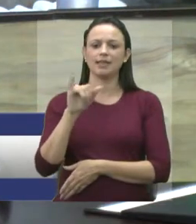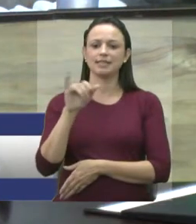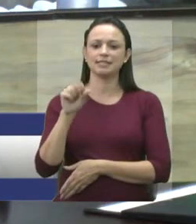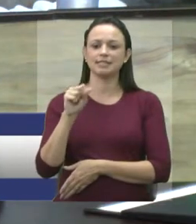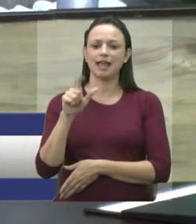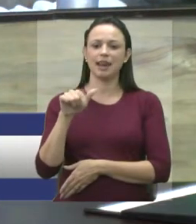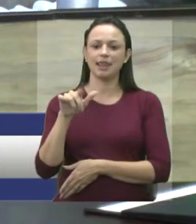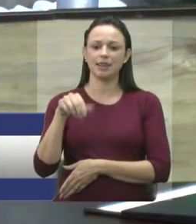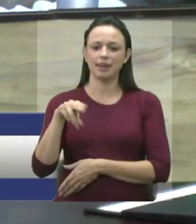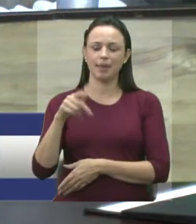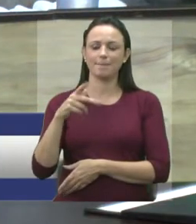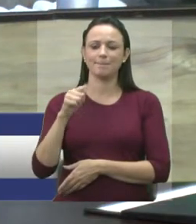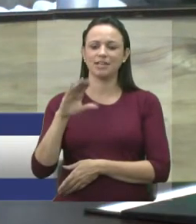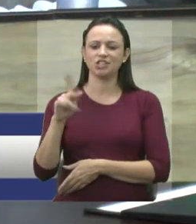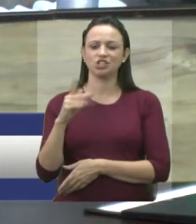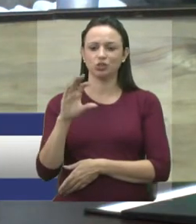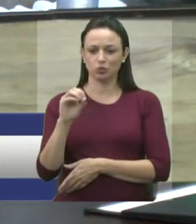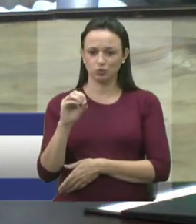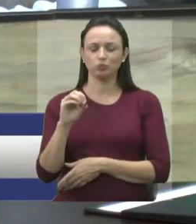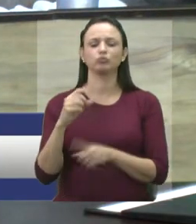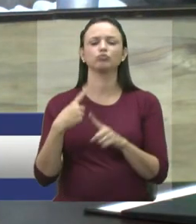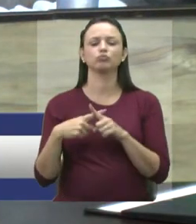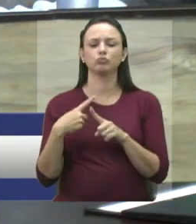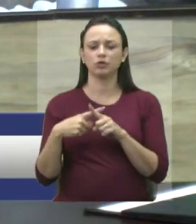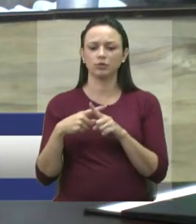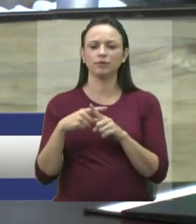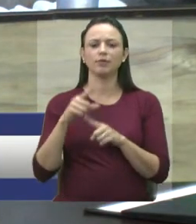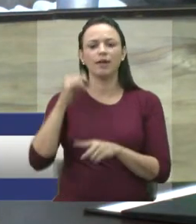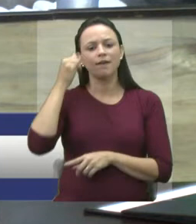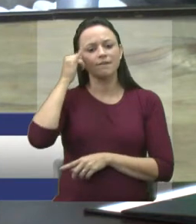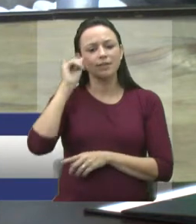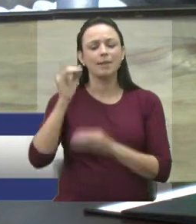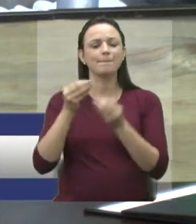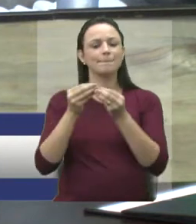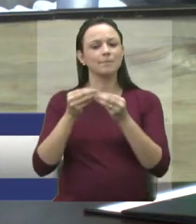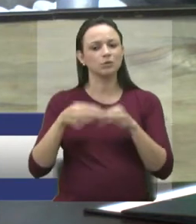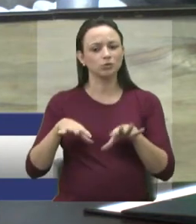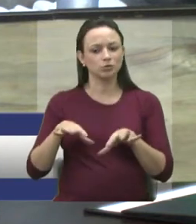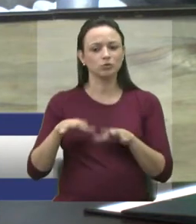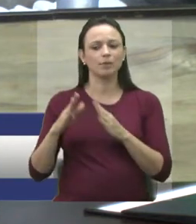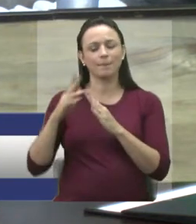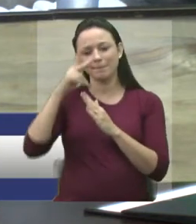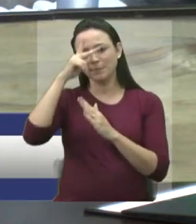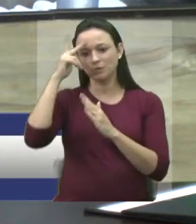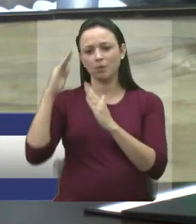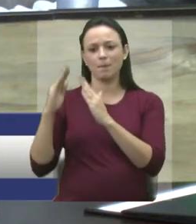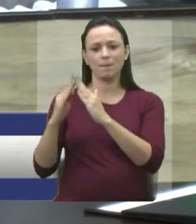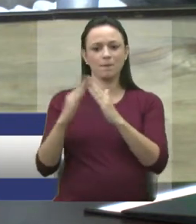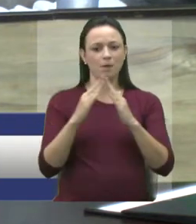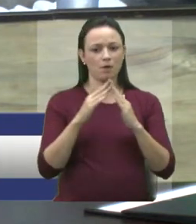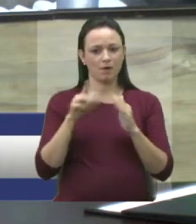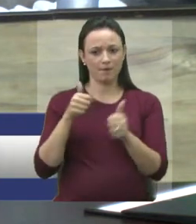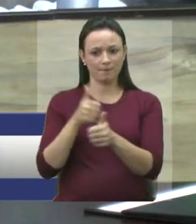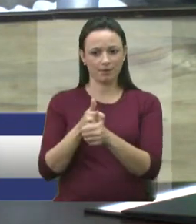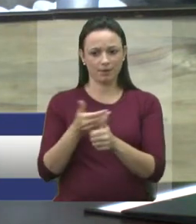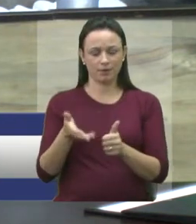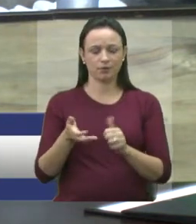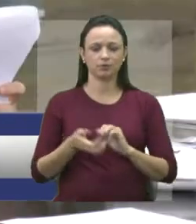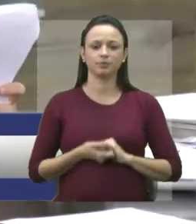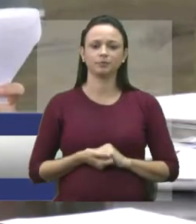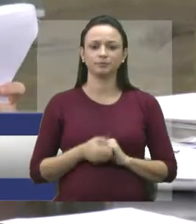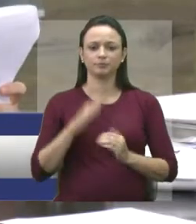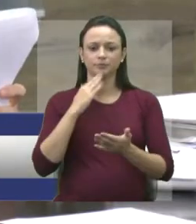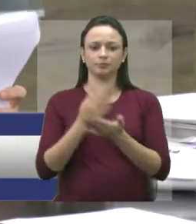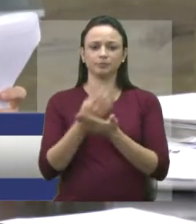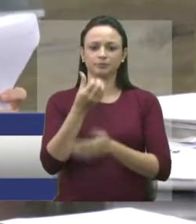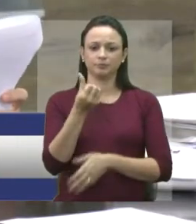Almeida Pacheco, com o intuito de evitar prejuízo aos moradores do local.